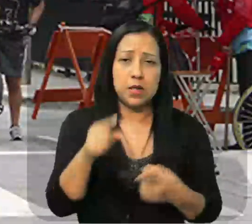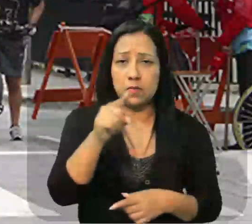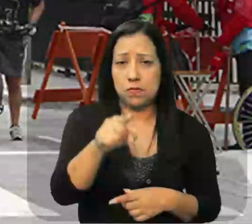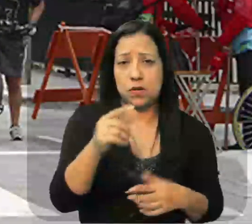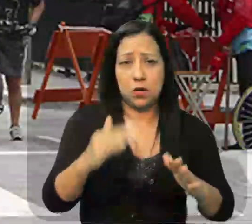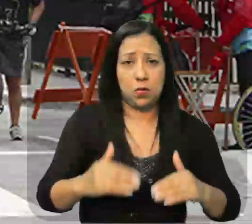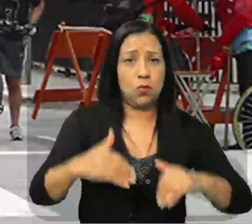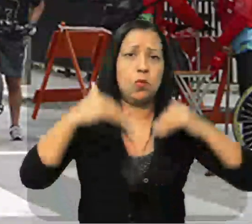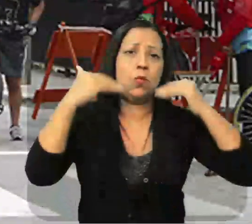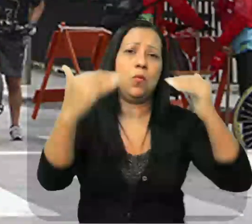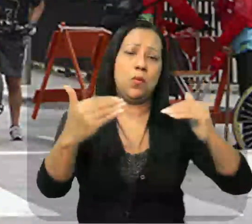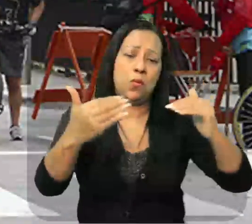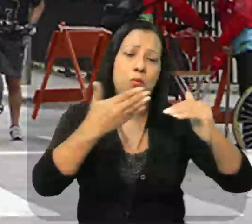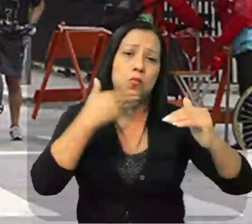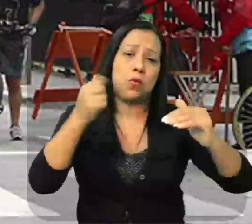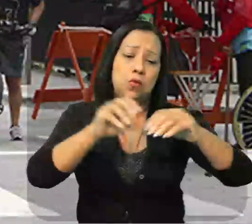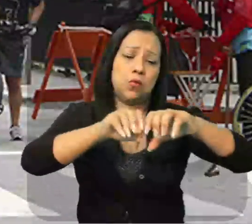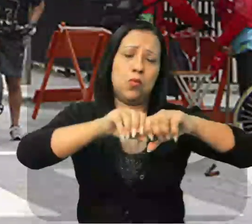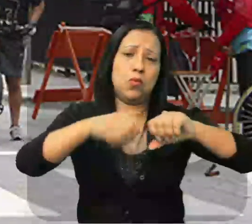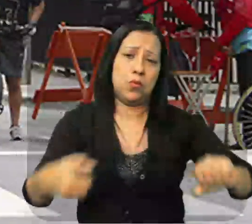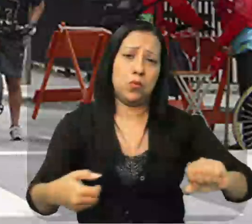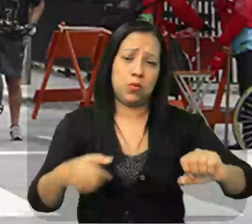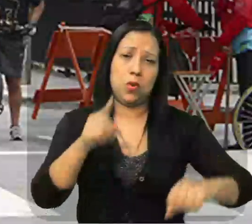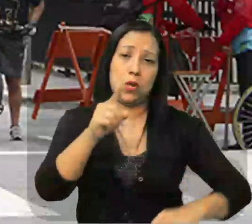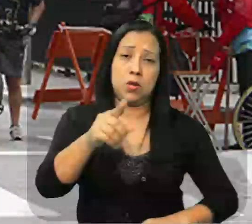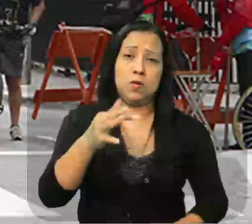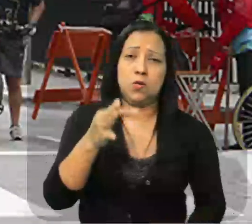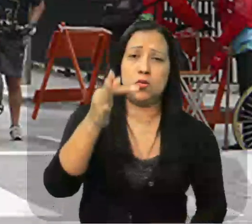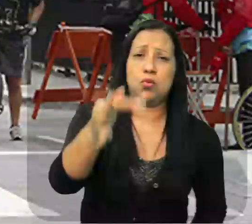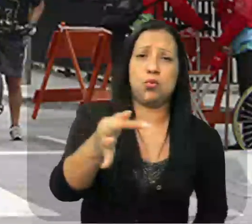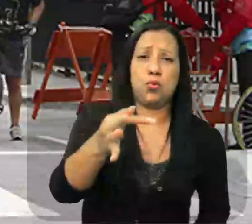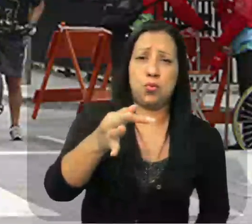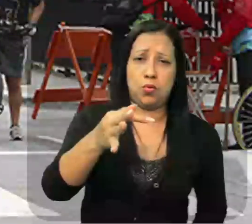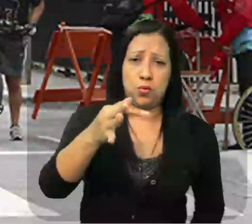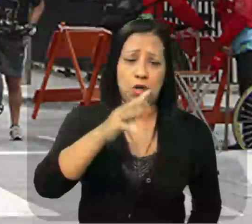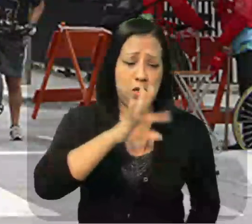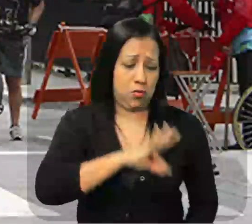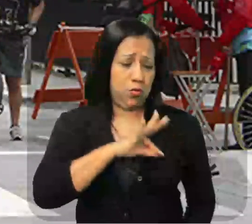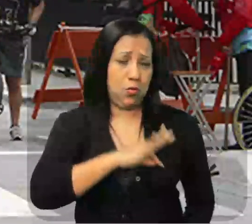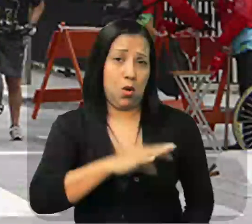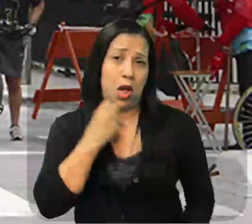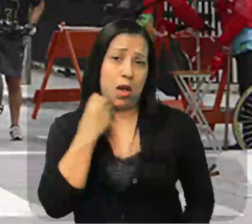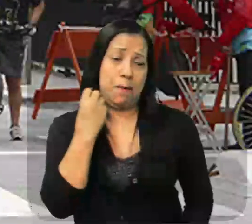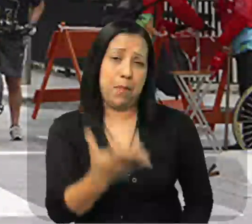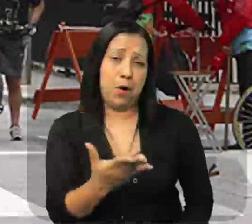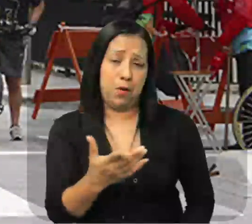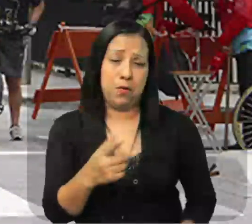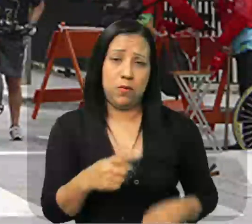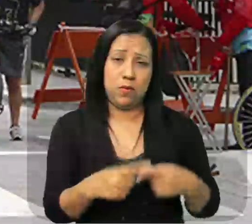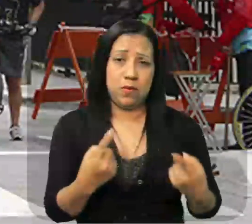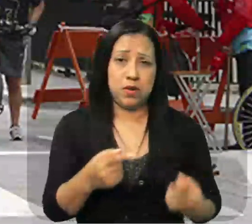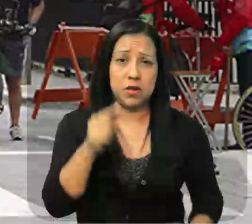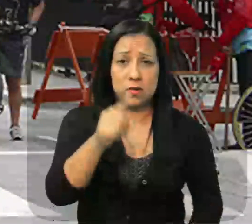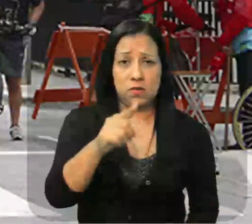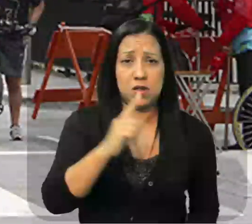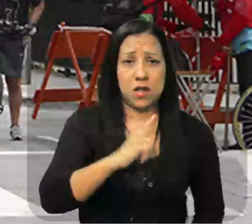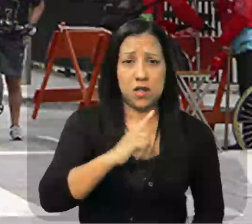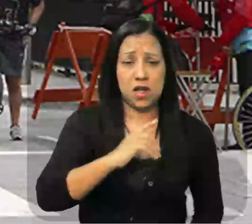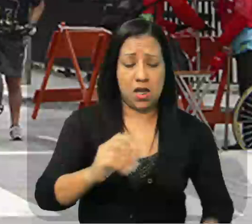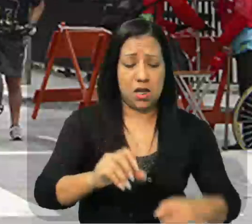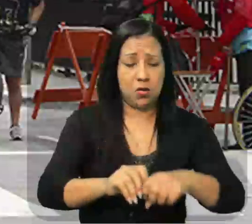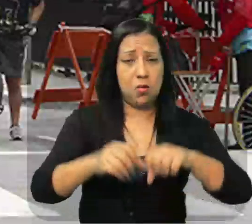etc. Para que você tenha um nível de qualificação adequada, que você ganhe um